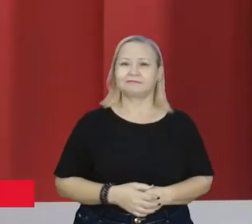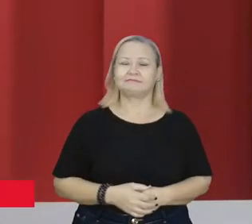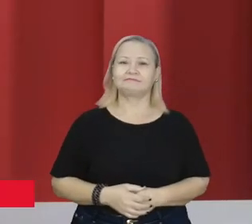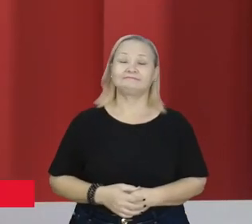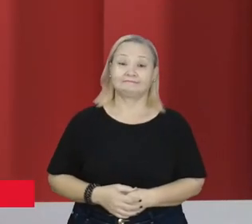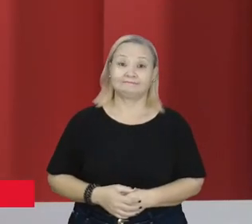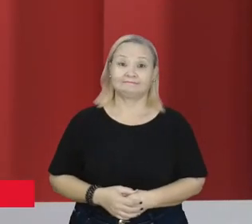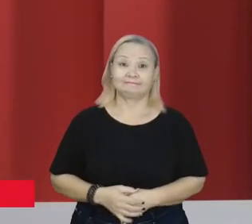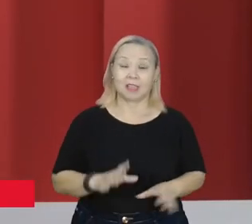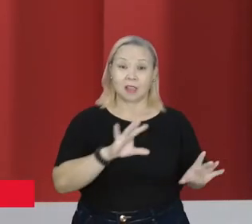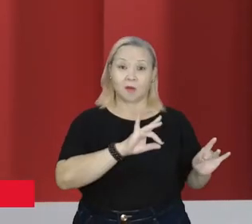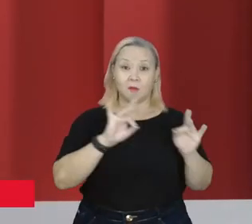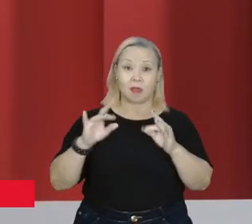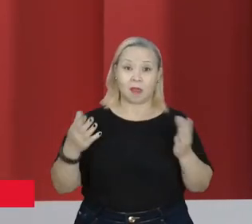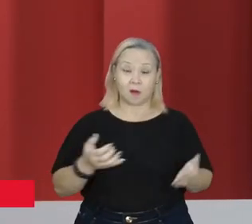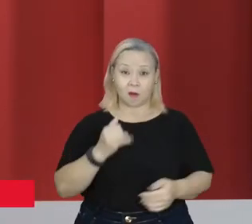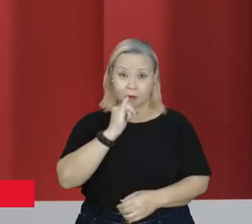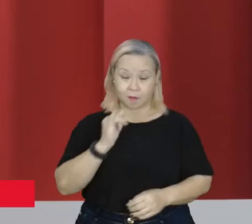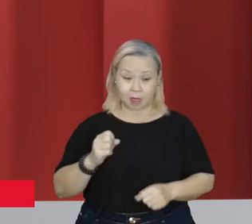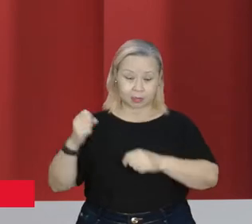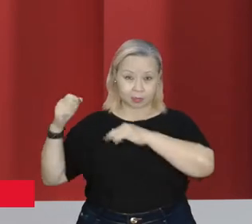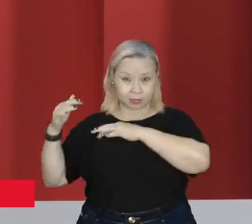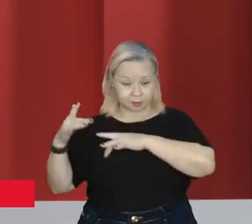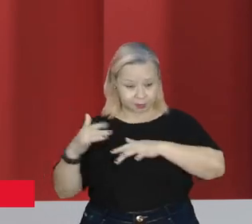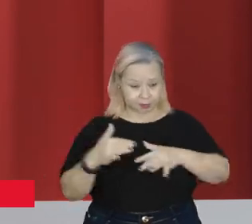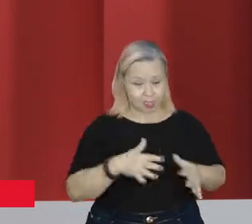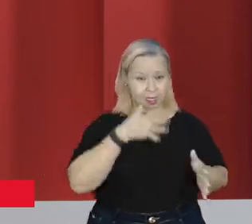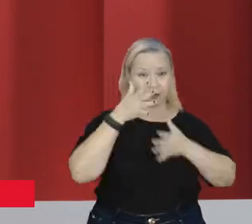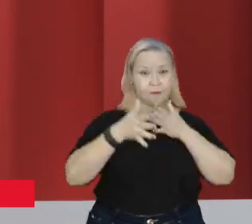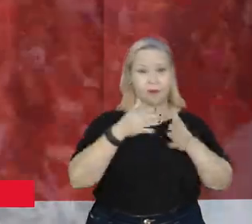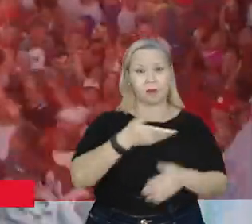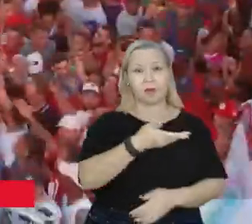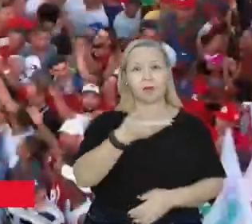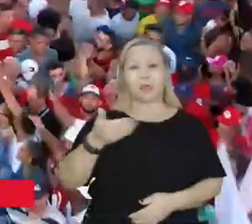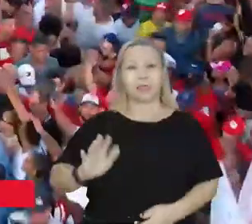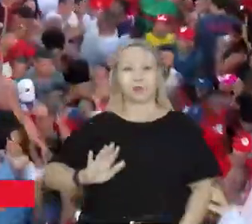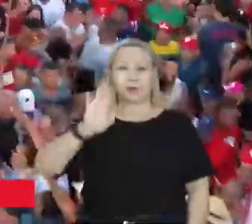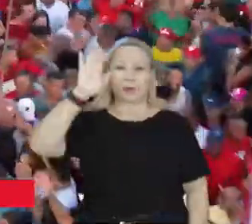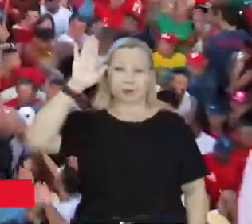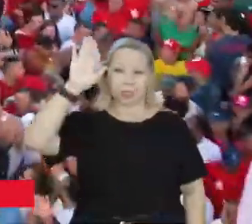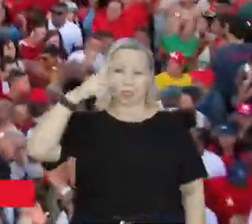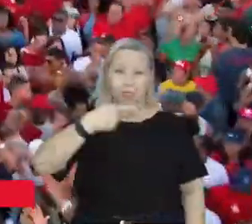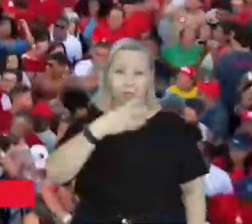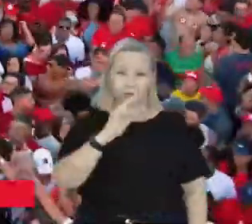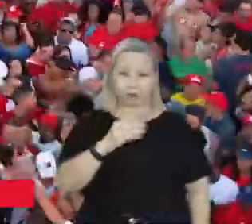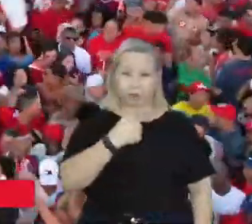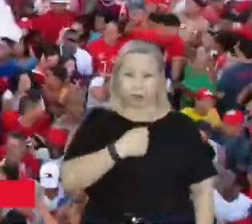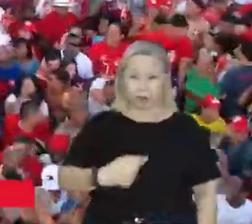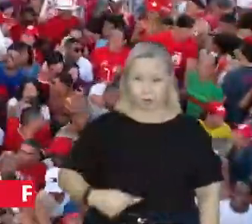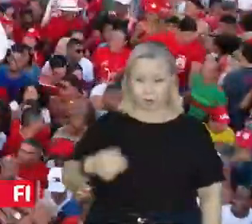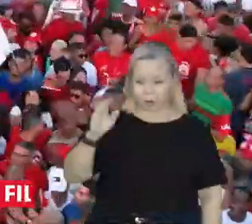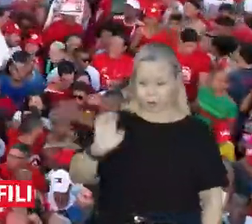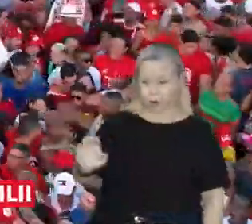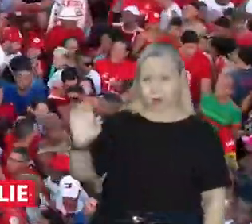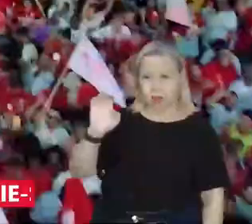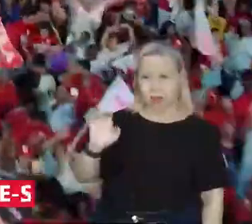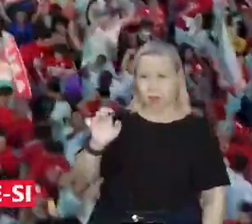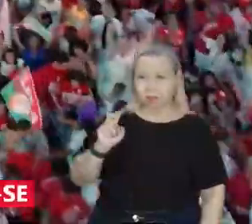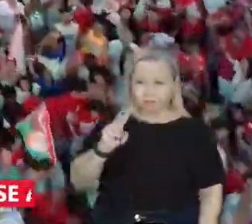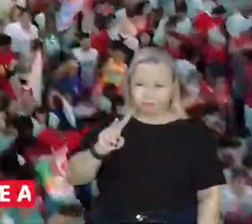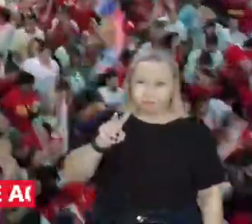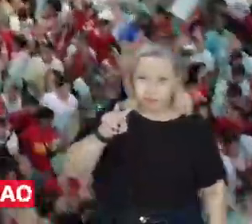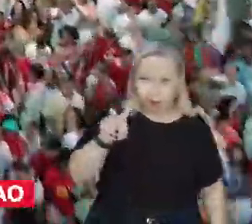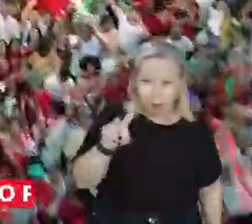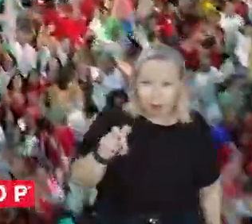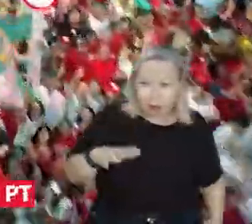A gente vai acompanhar agora imagens dessa caminhada que eu falei para vocês com o candidato do PT ao governo do estado. Olha isso,